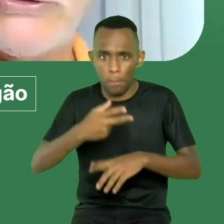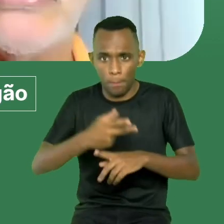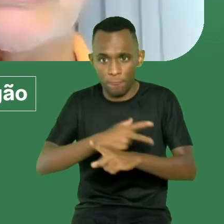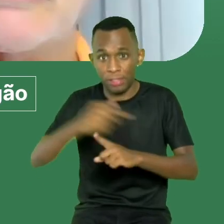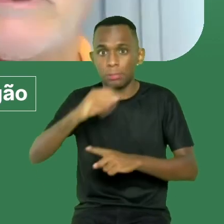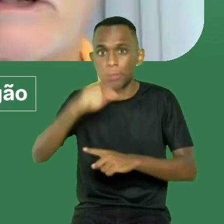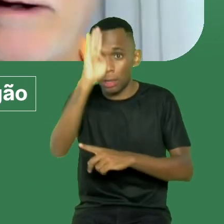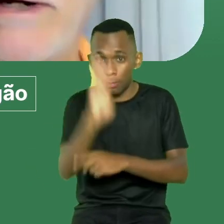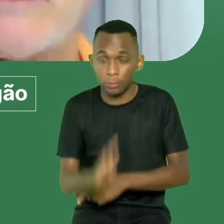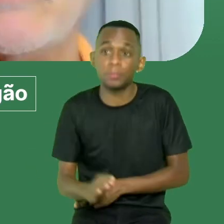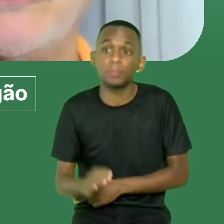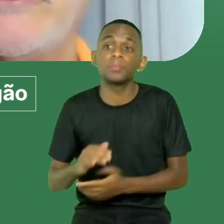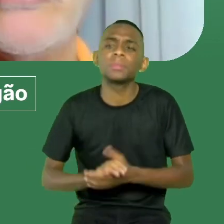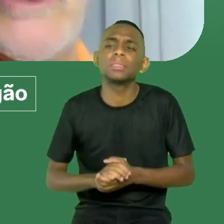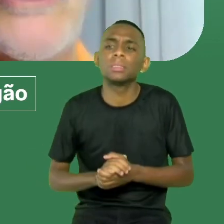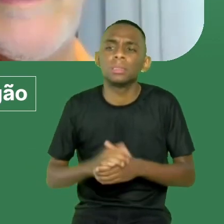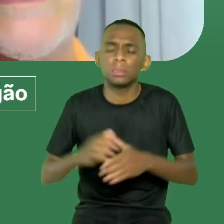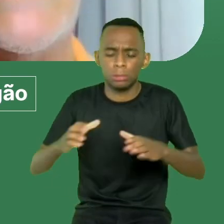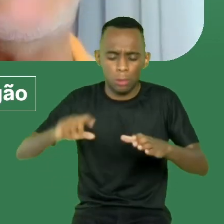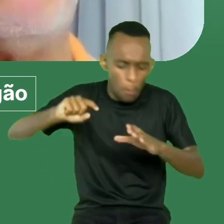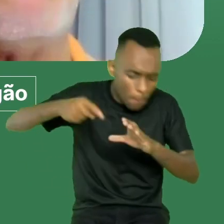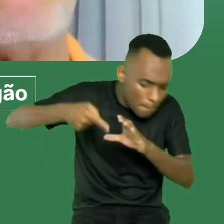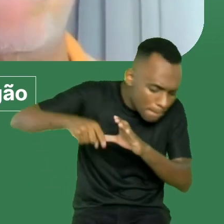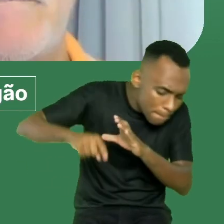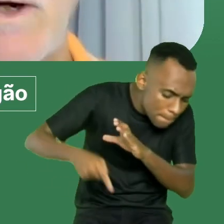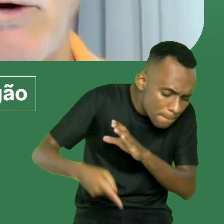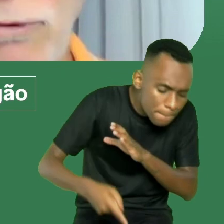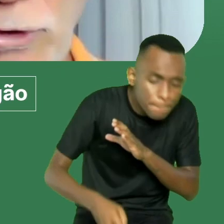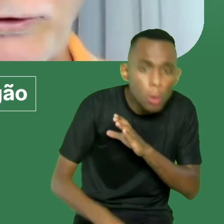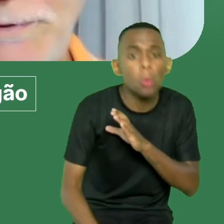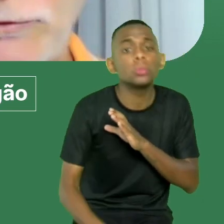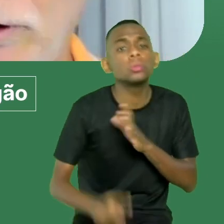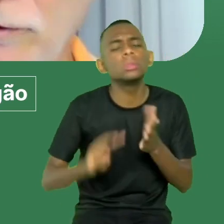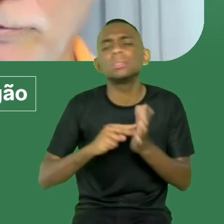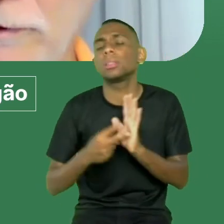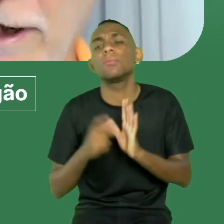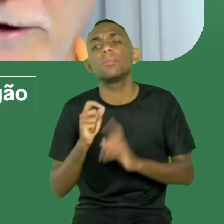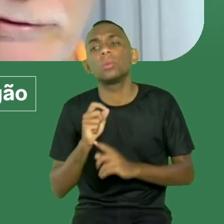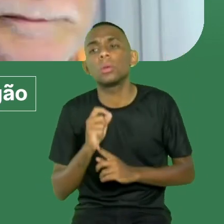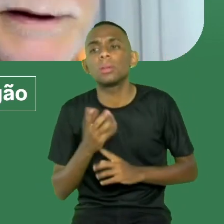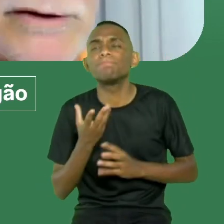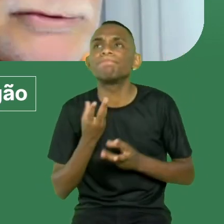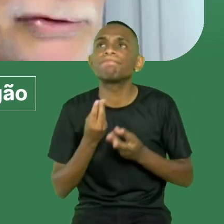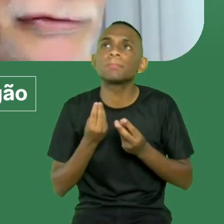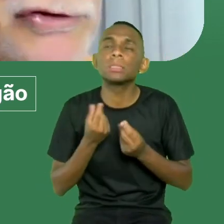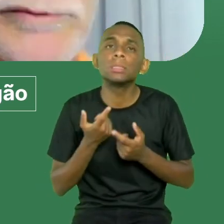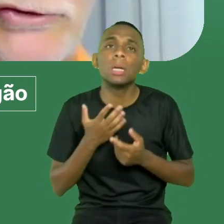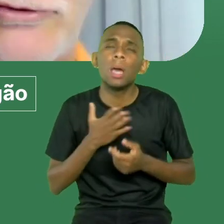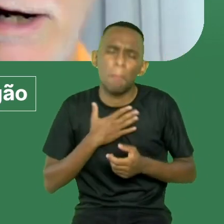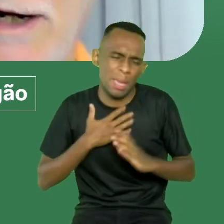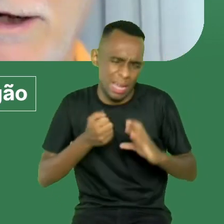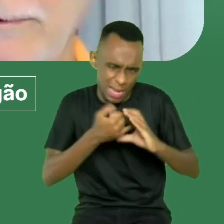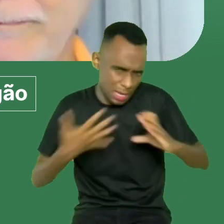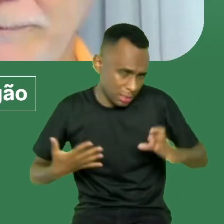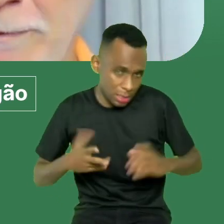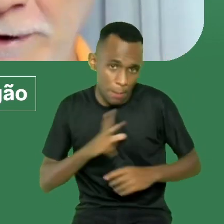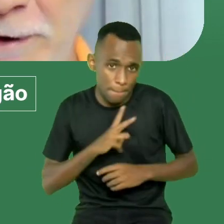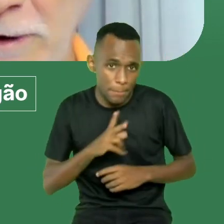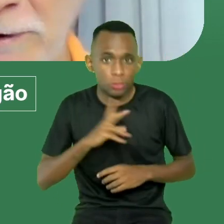do Poço, ela remete muito a um gosto pessoal que eu tenho pelos filmes no